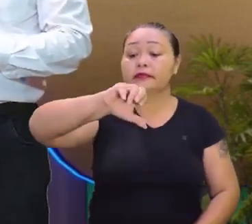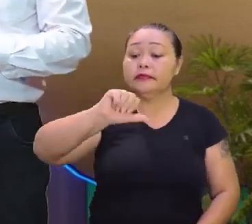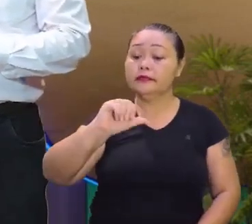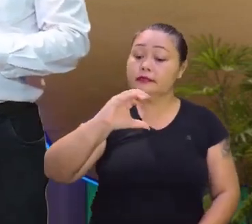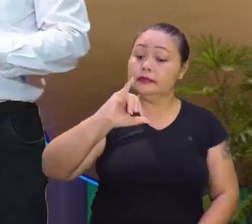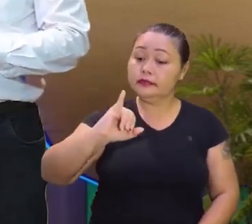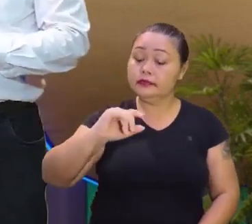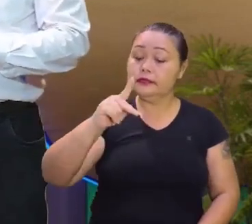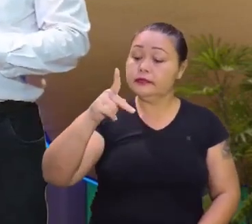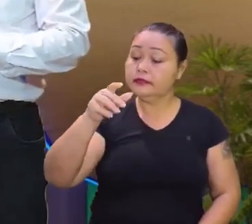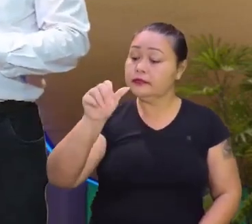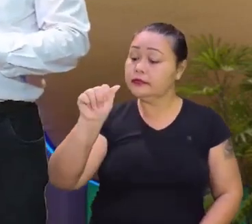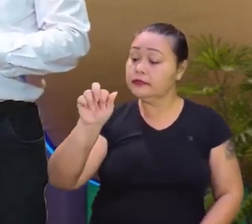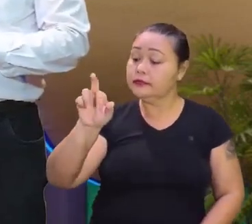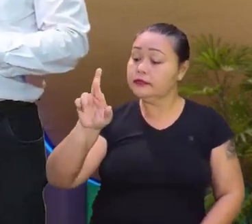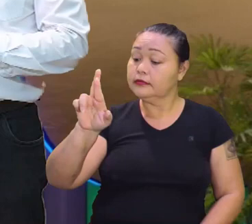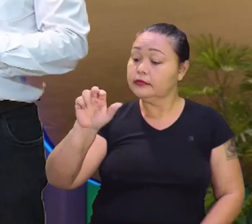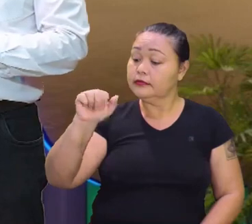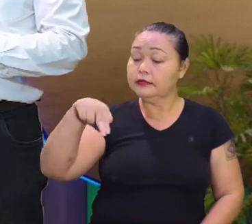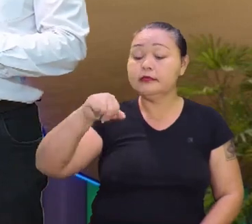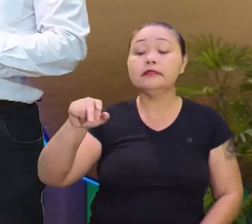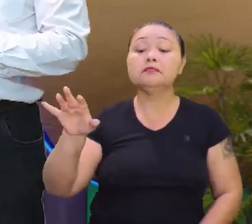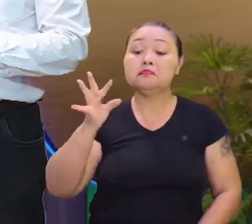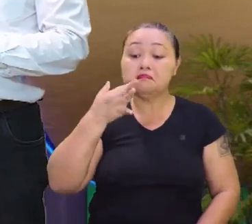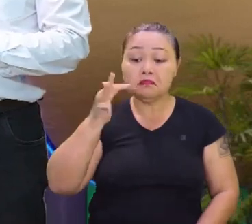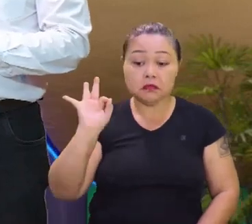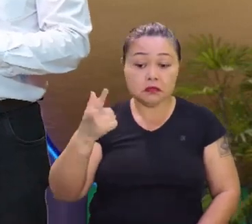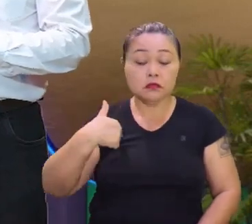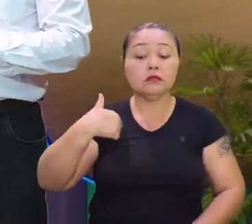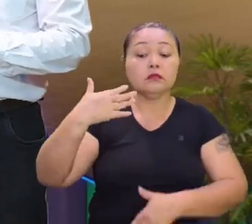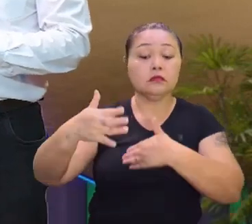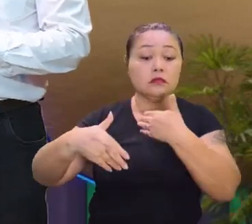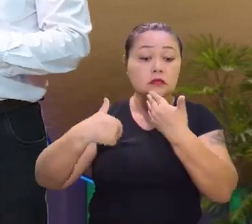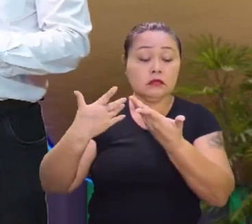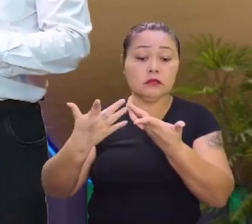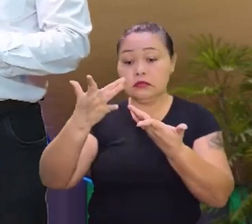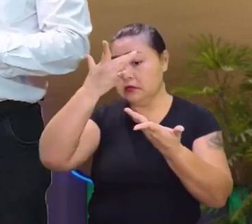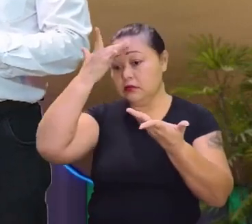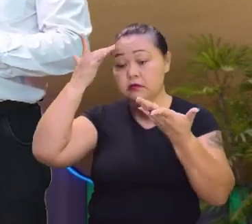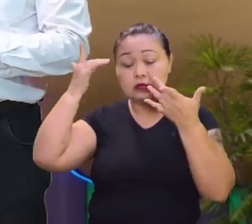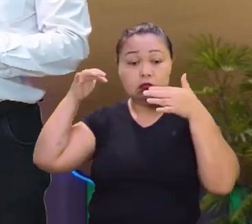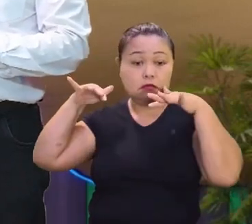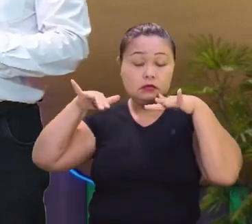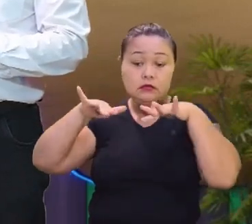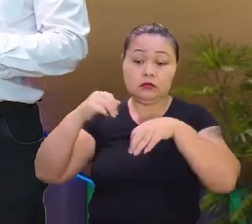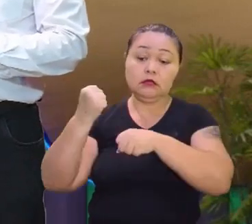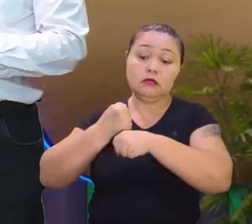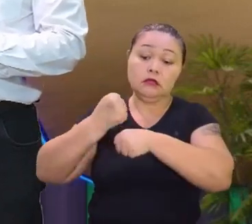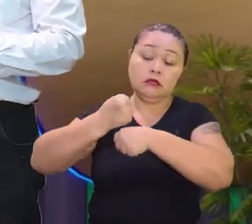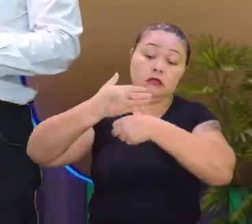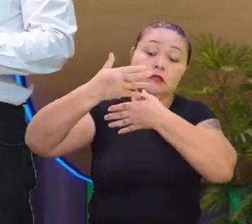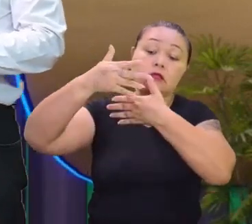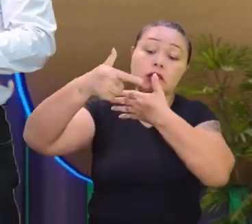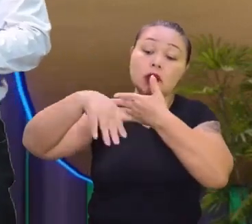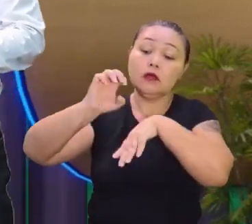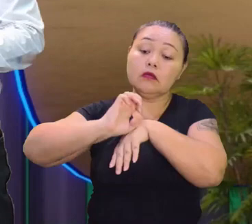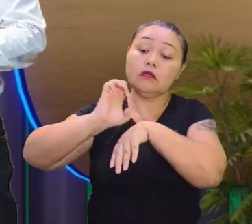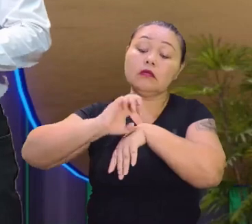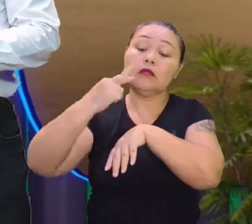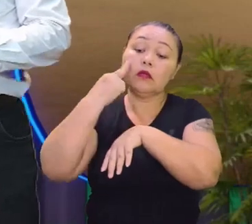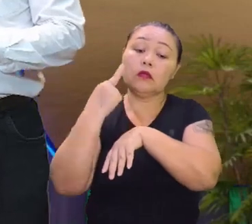Então, excelente observação do professor Jorge, a partir desse processo da chegada da construção das usinas aqui em